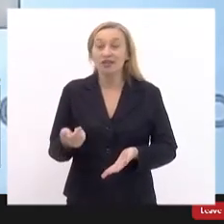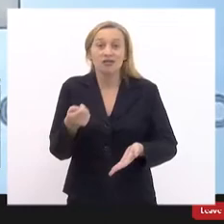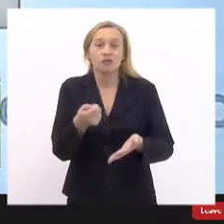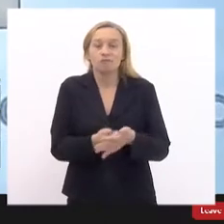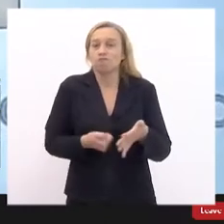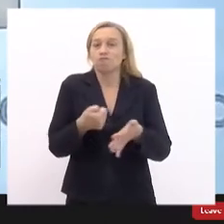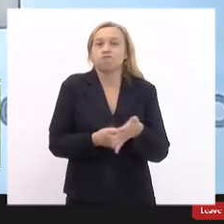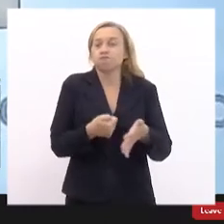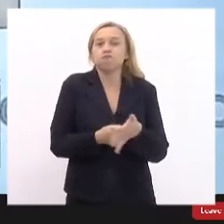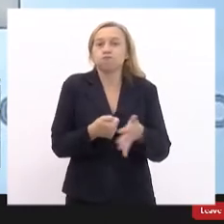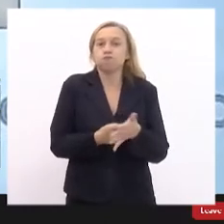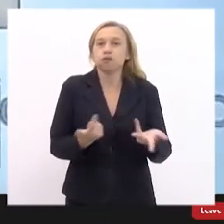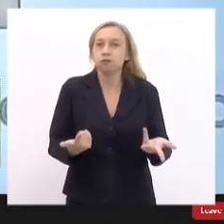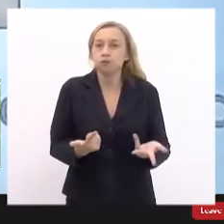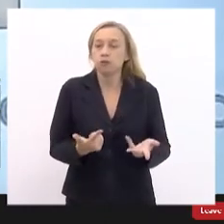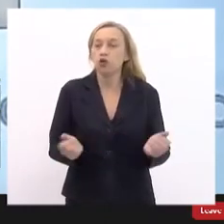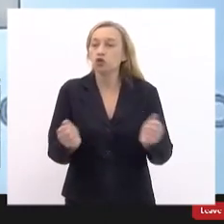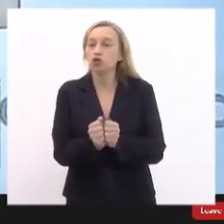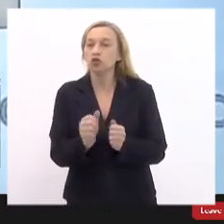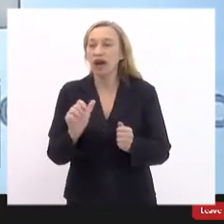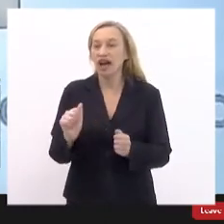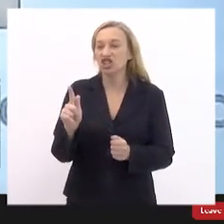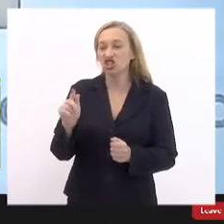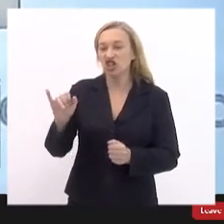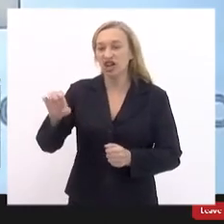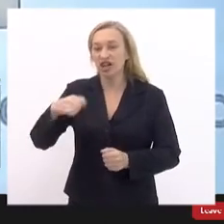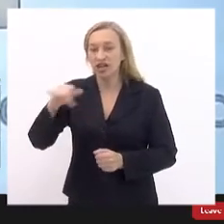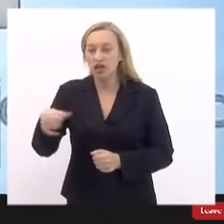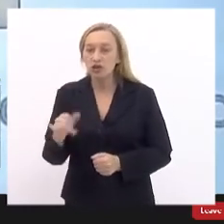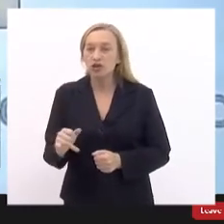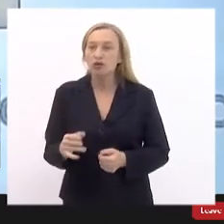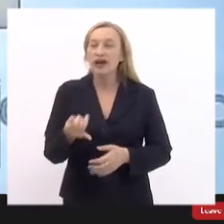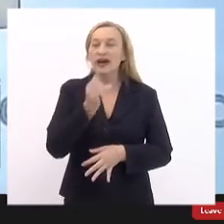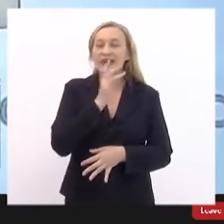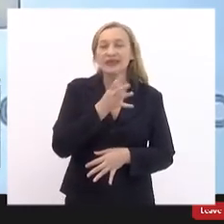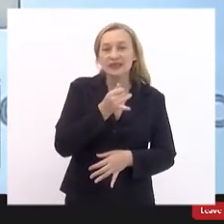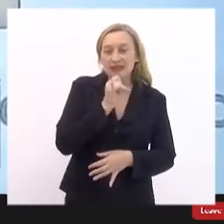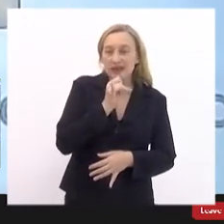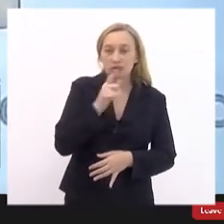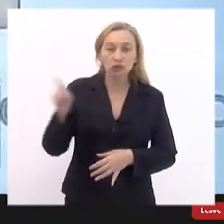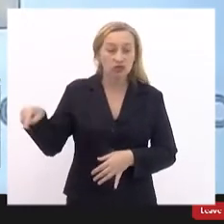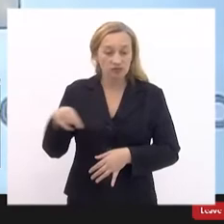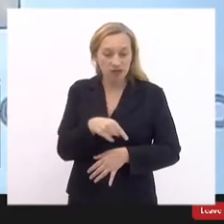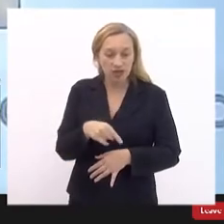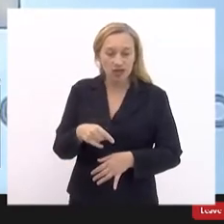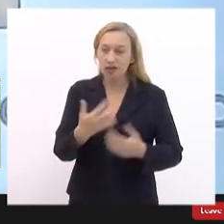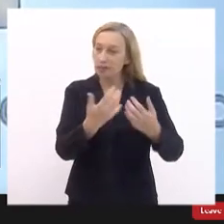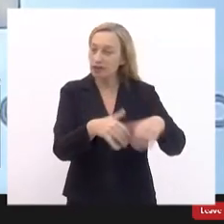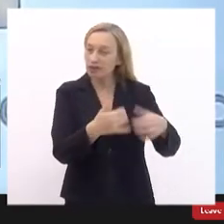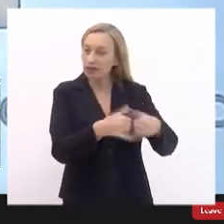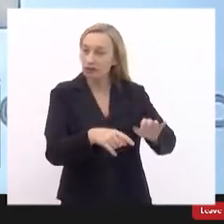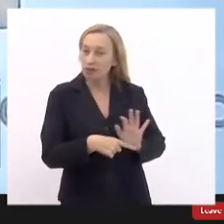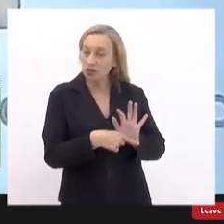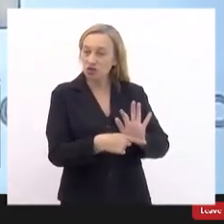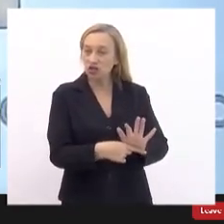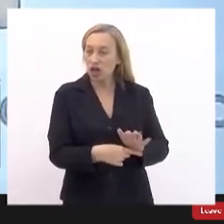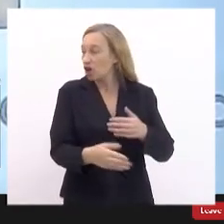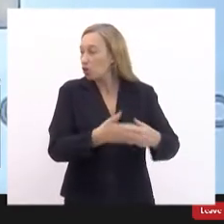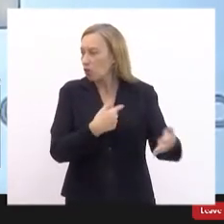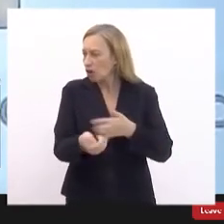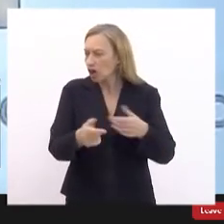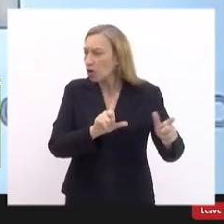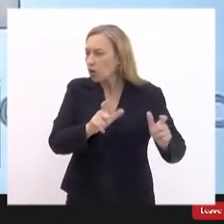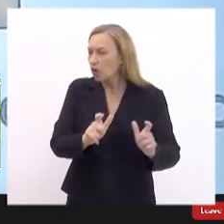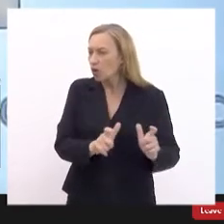brigando junto à Gerrio, por exemplo, quando vem aqui em Petrópolis para dar o auxílio, e poderia ser em Petrópolis como em qualquer